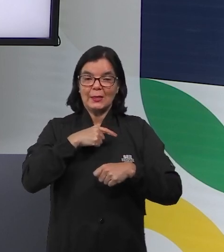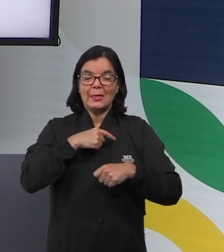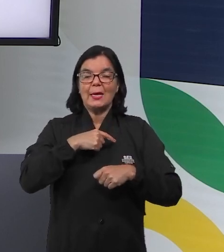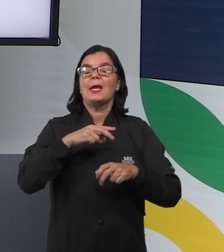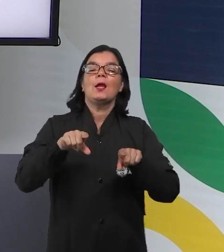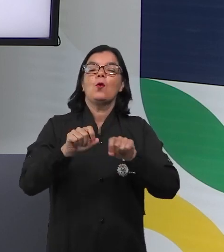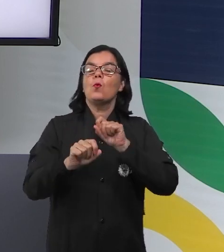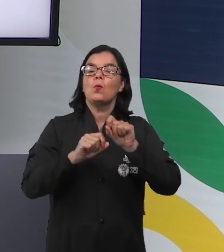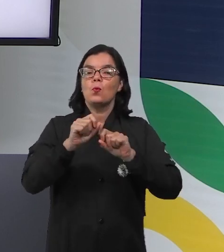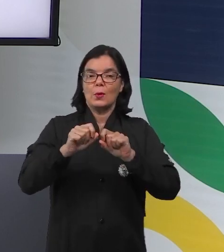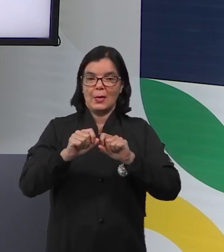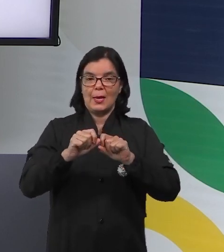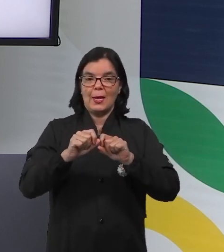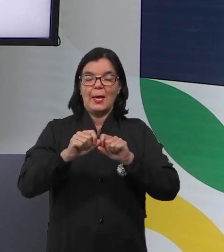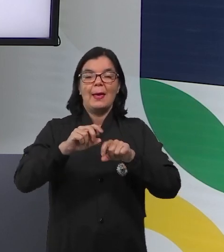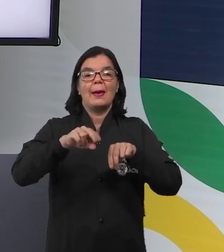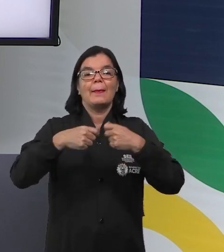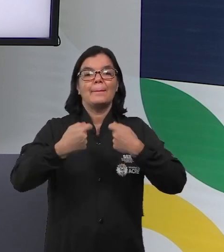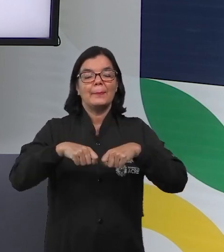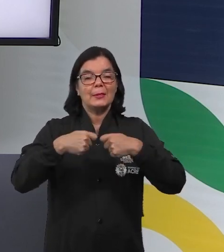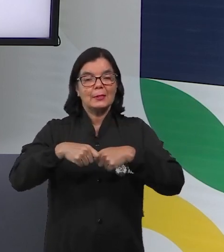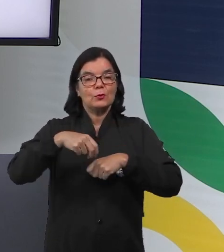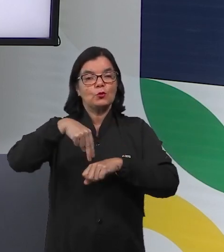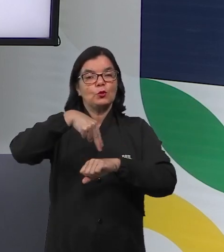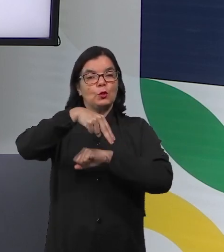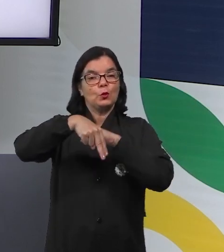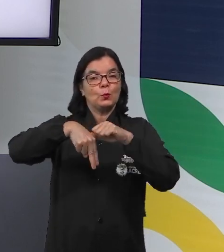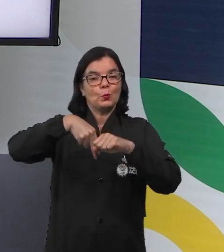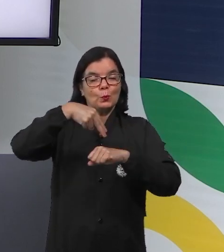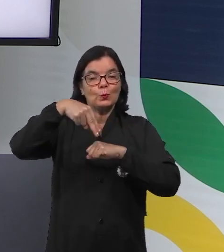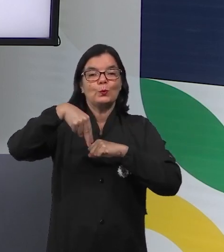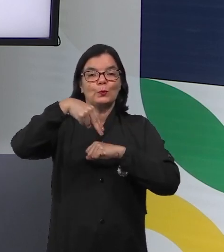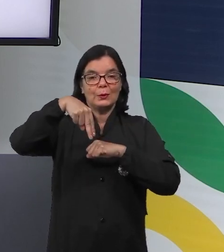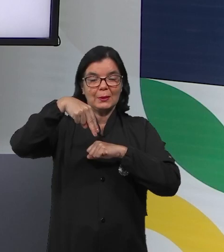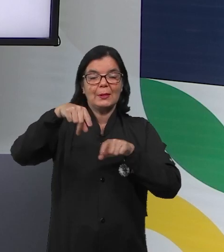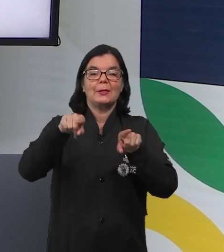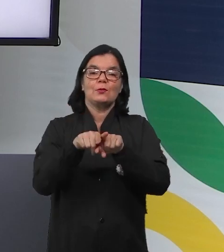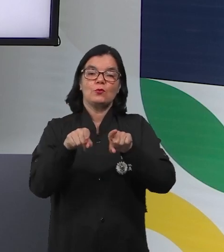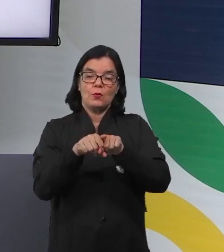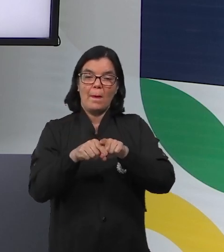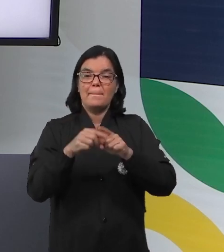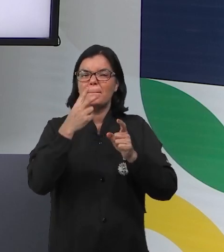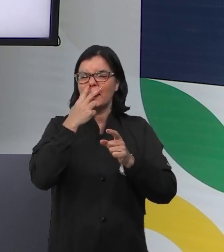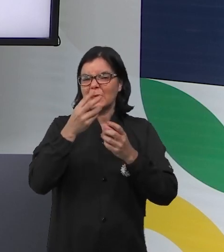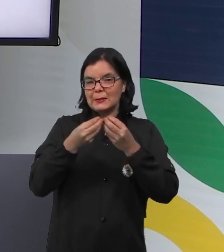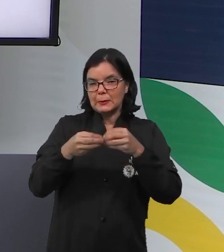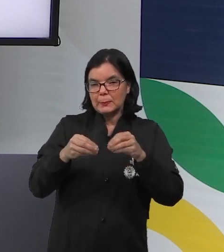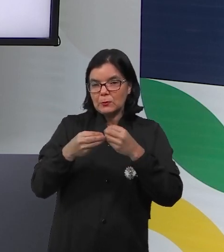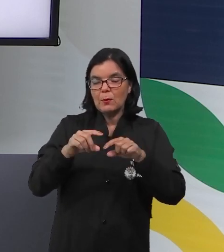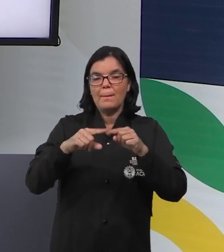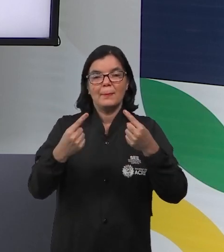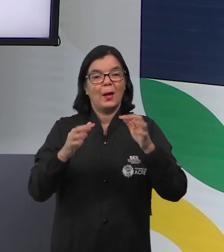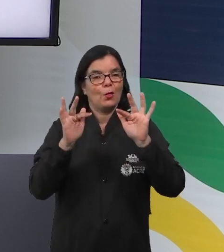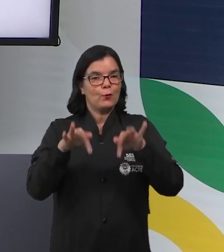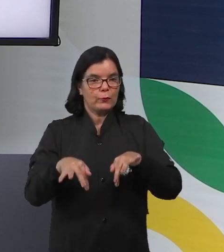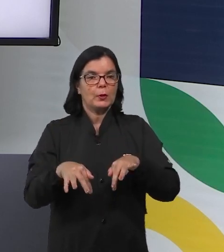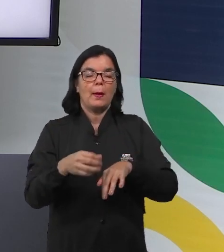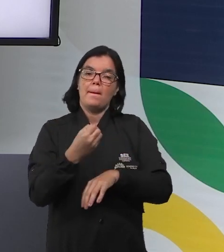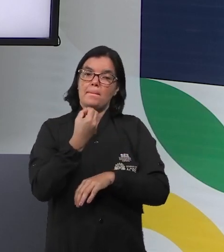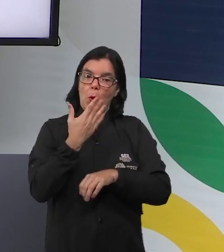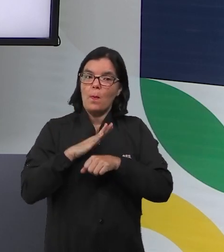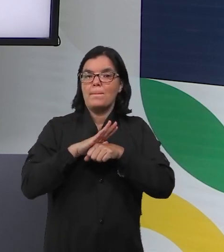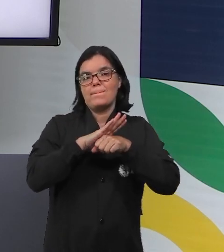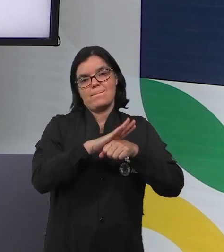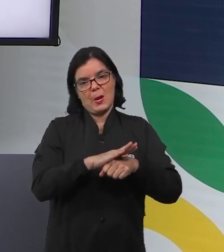sua reprodução, tá certo? Aparentemente parece ser prejudicial, mas no final ela é benéfica para